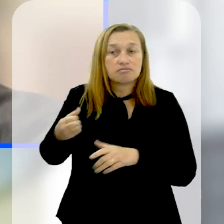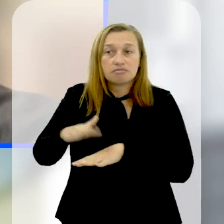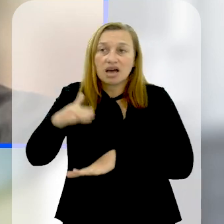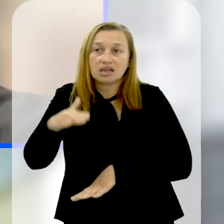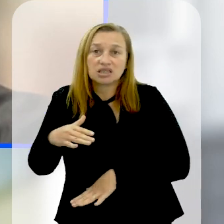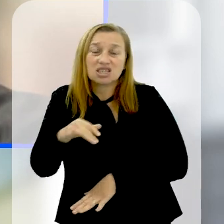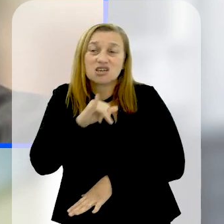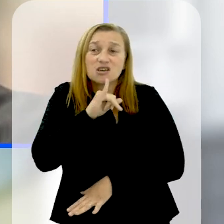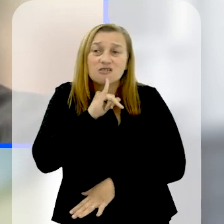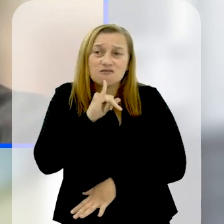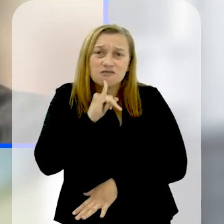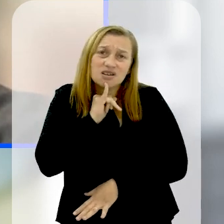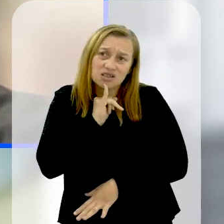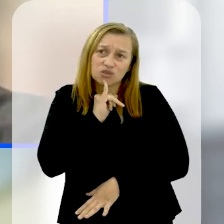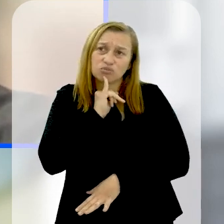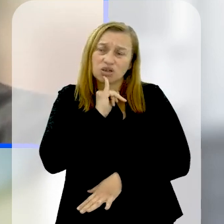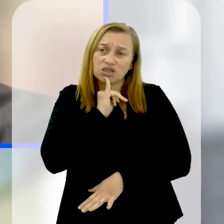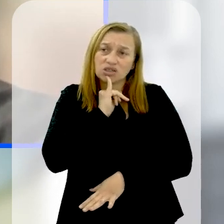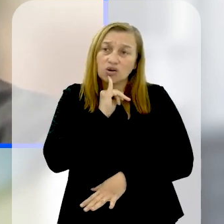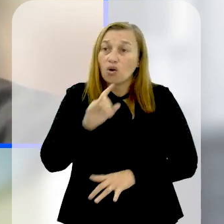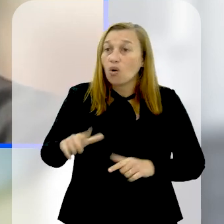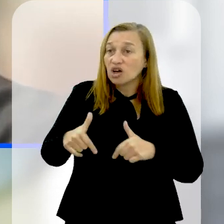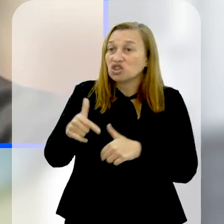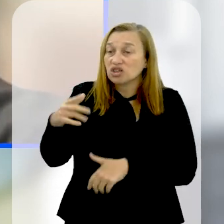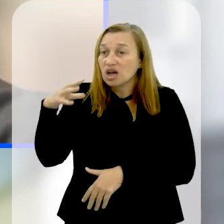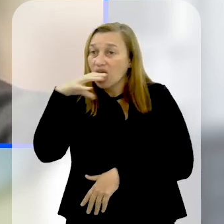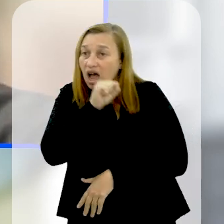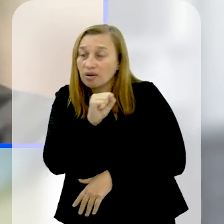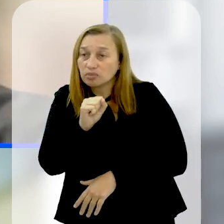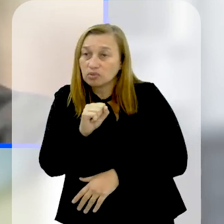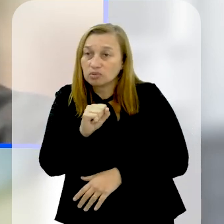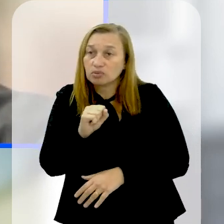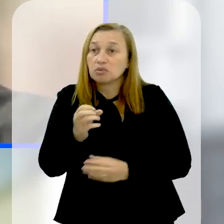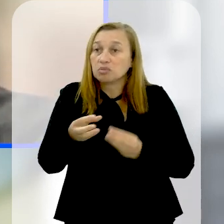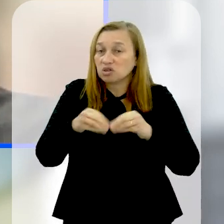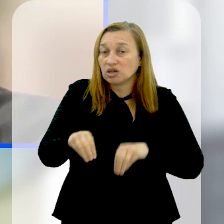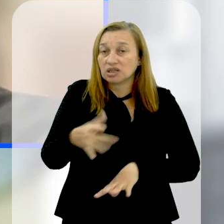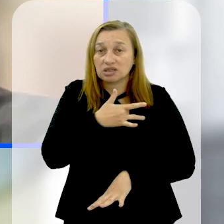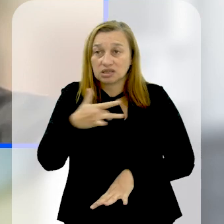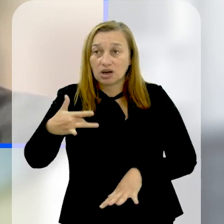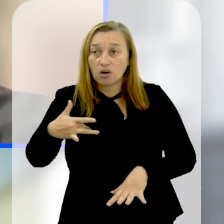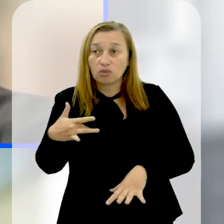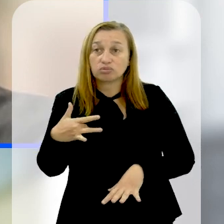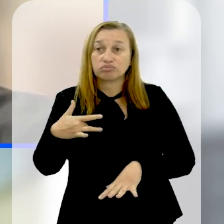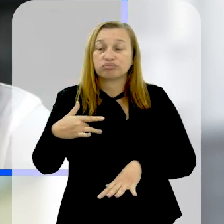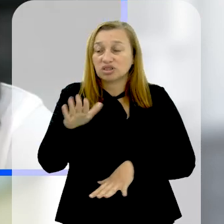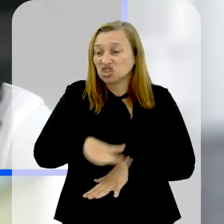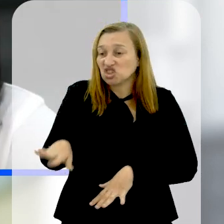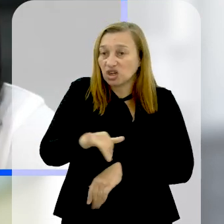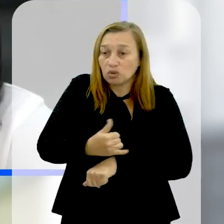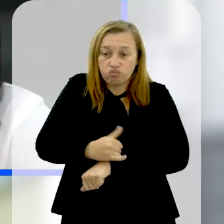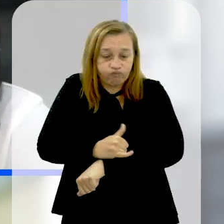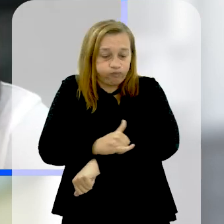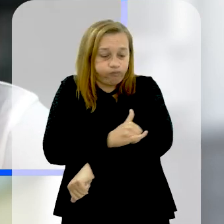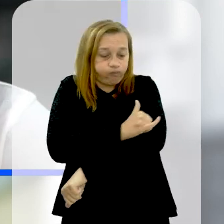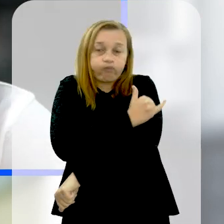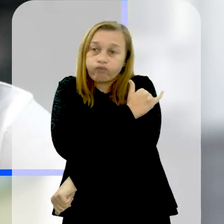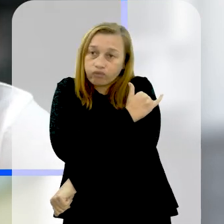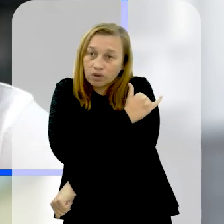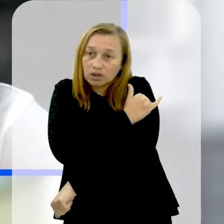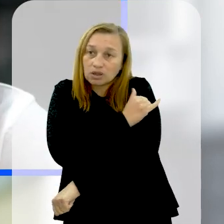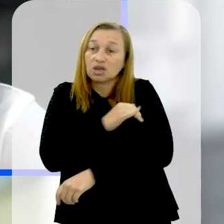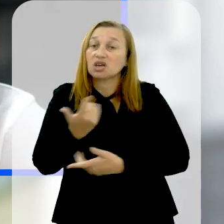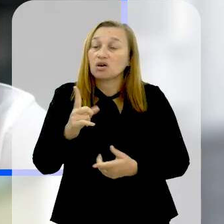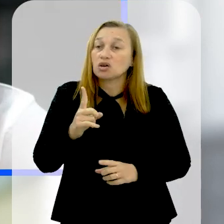maior. Infelizmente, um dos efeitos imediatos na saúde da criança é o excesso de peso. E o excesso de peso não só vai ter